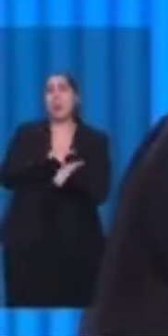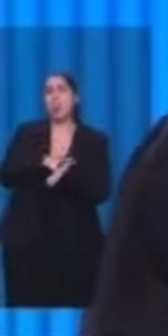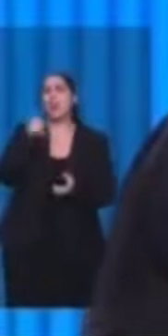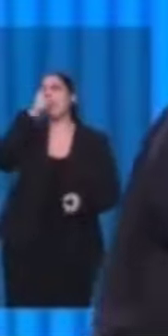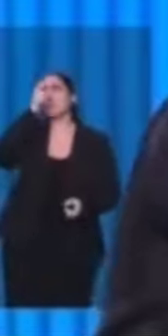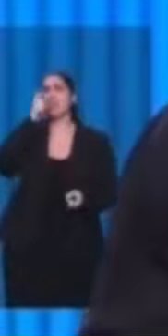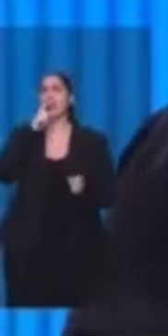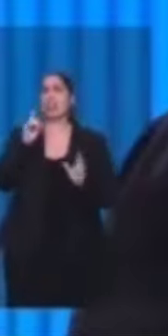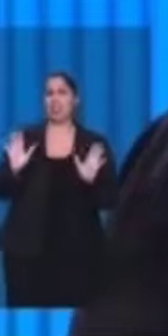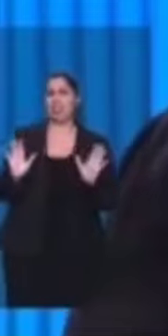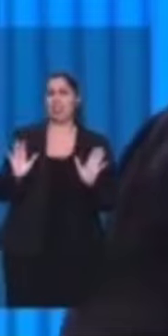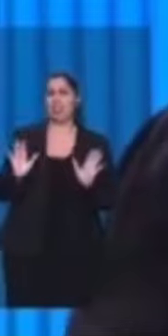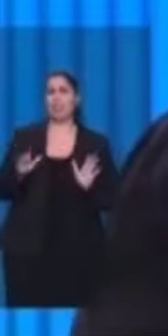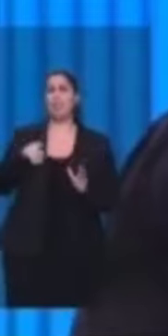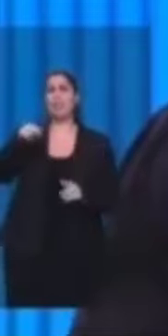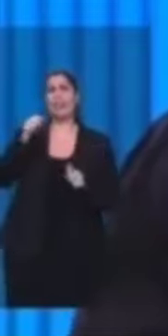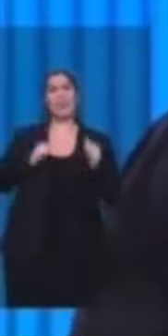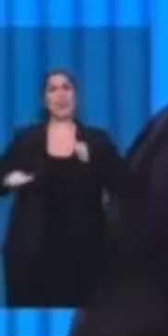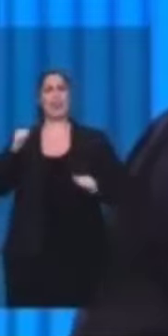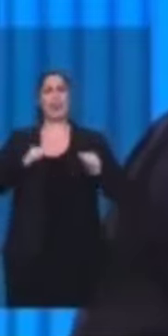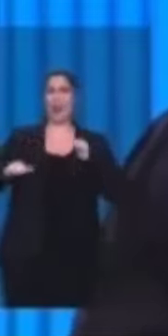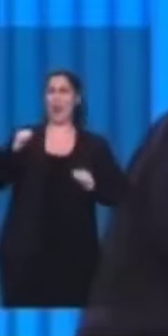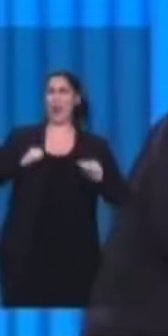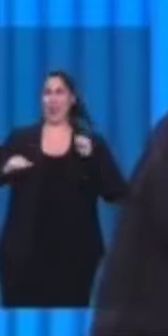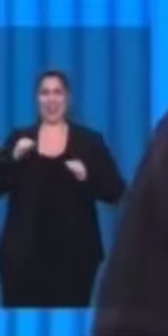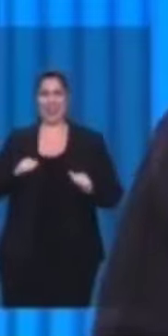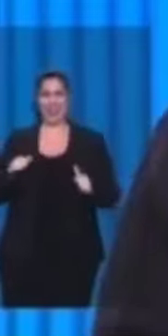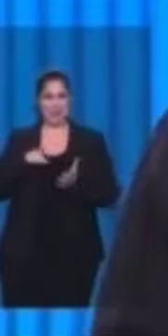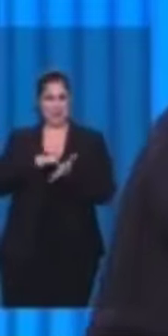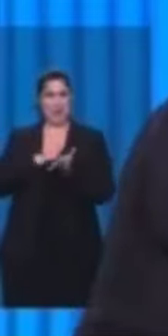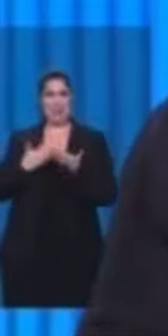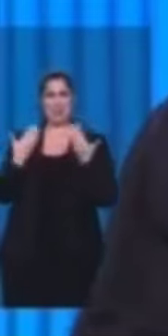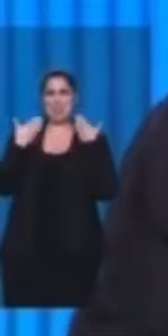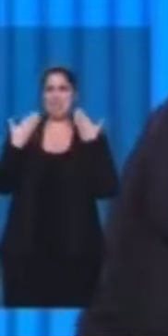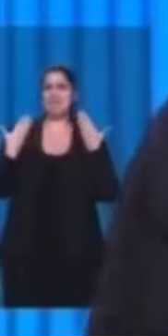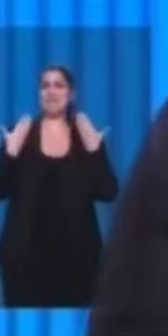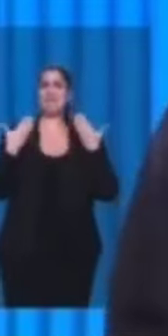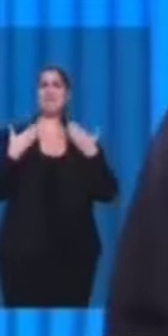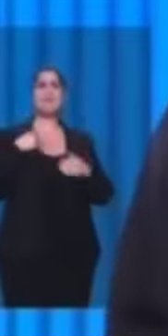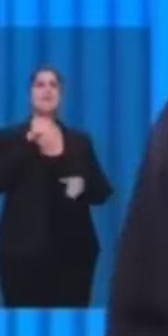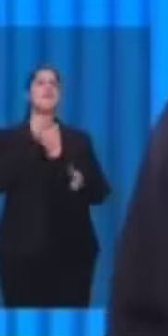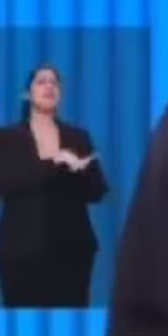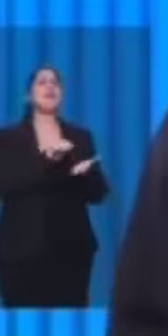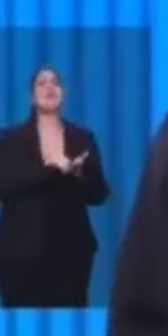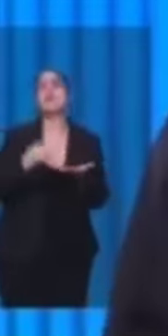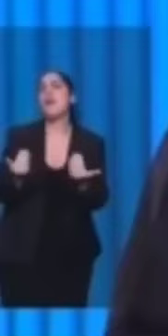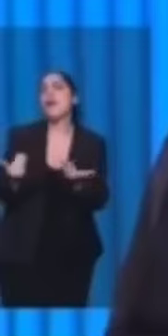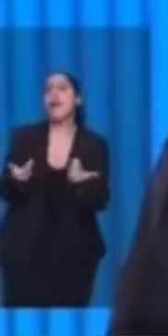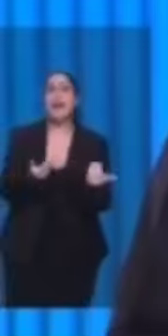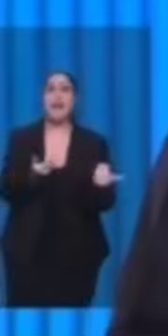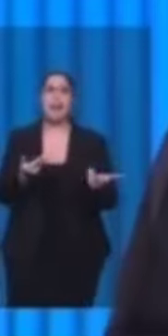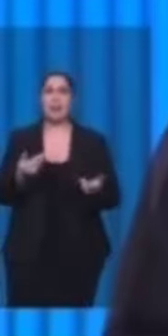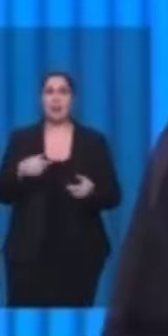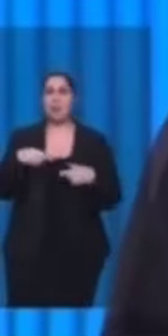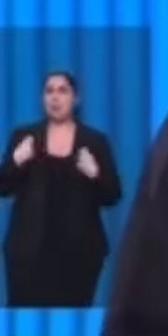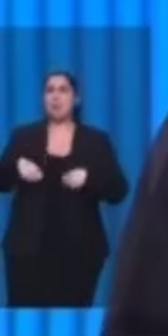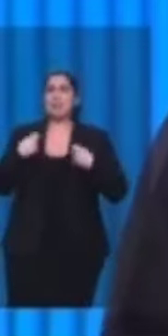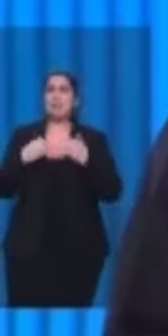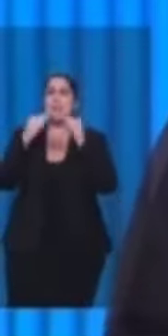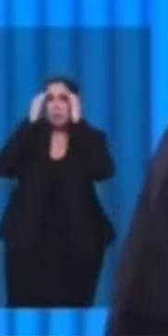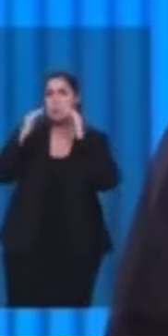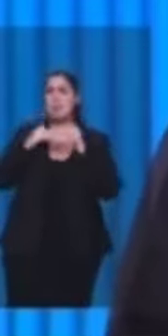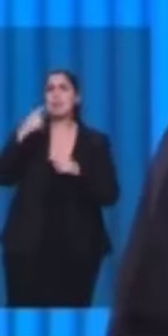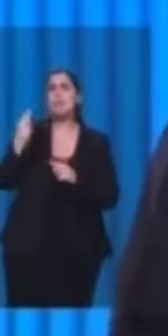o senhor é um ator. Mente o Olha, tempo todo. É você. Como é que o senhor... Irresponsável. O senhor deveria senhores, respeitar um eu não sei padre. Que você é padre,